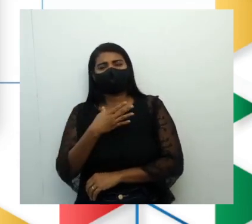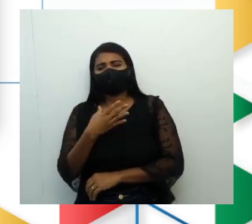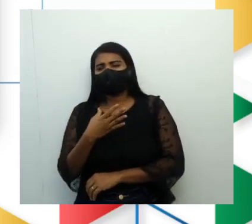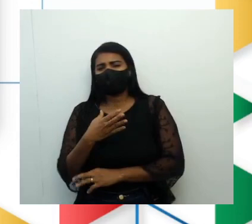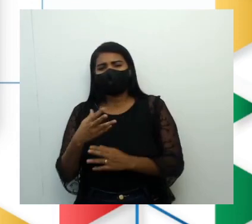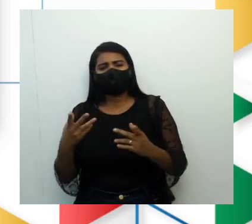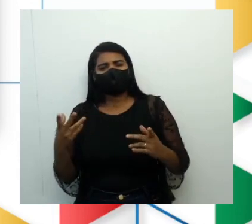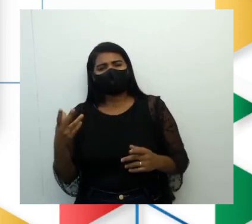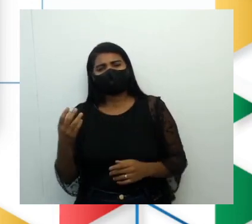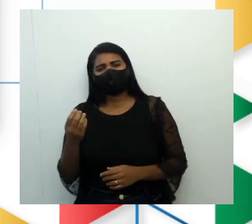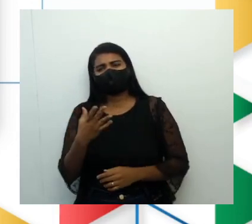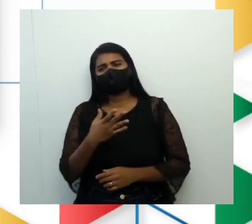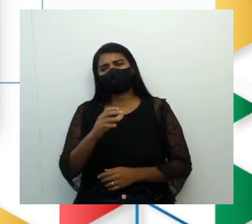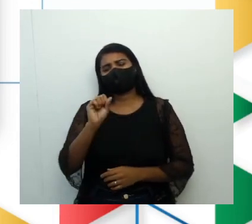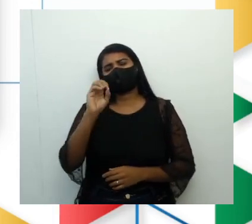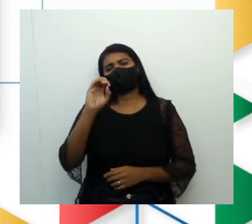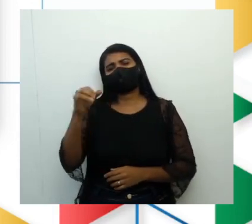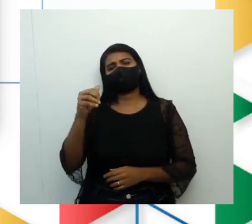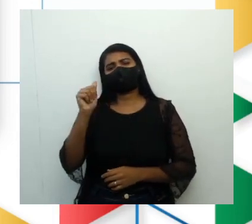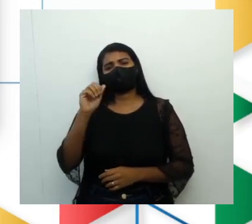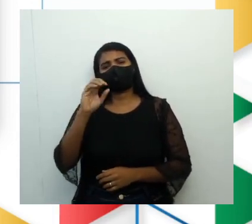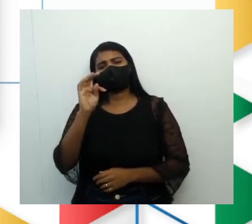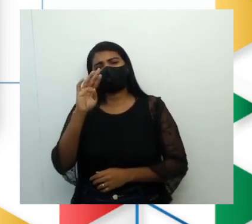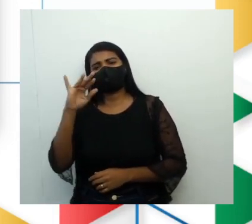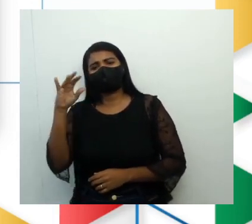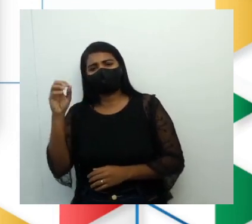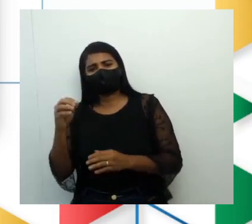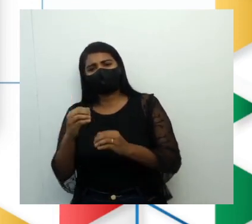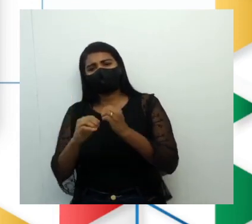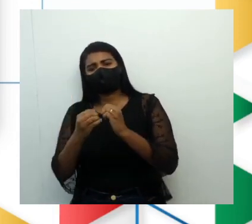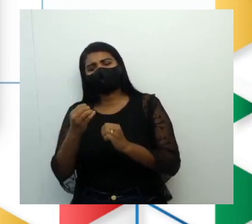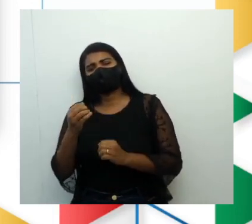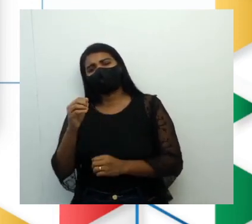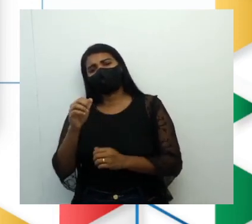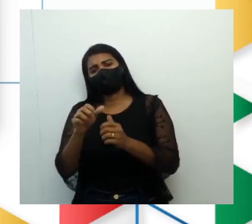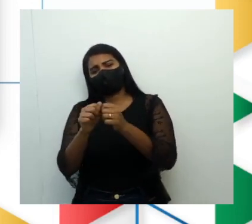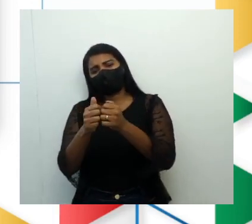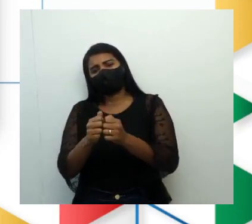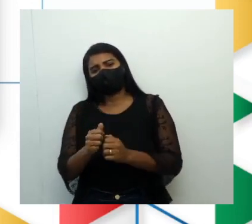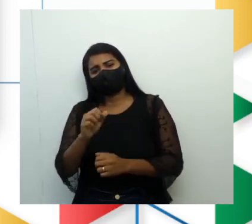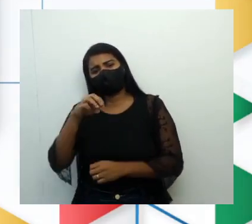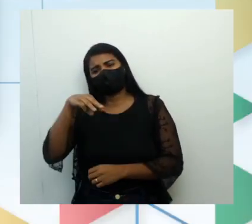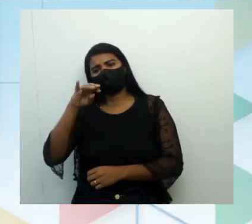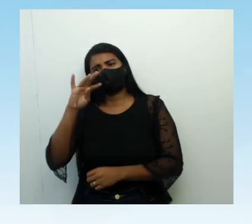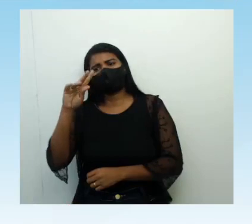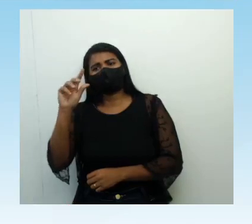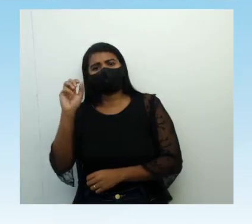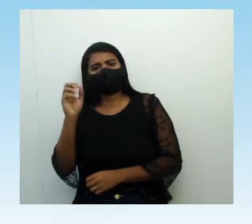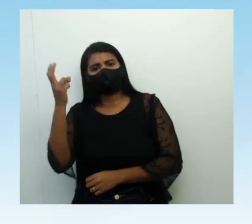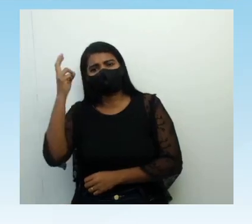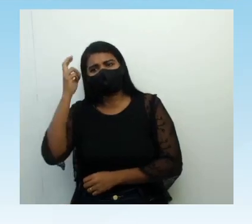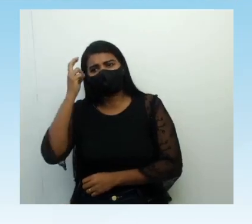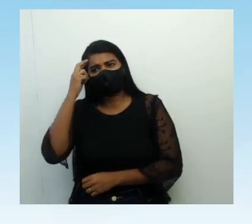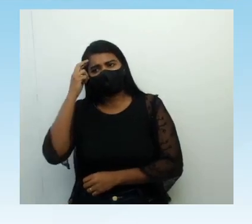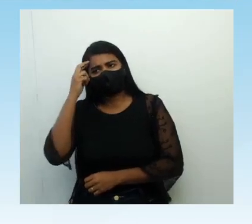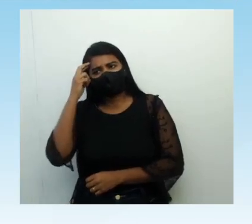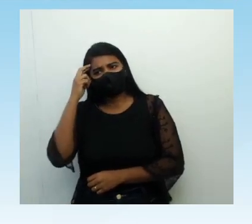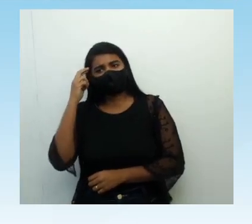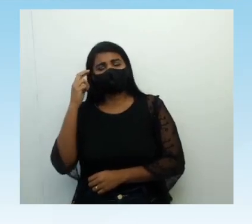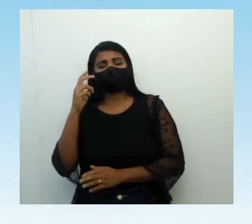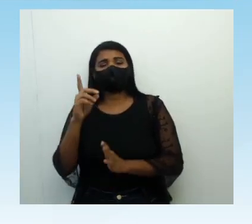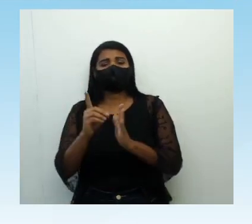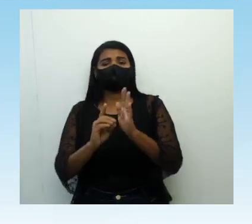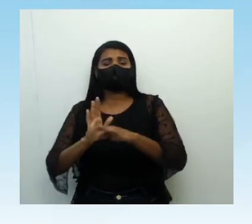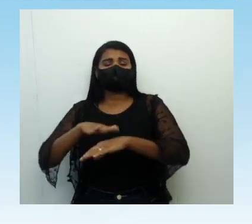como monocultura de soja, do trigo, do arroz e do milho. Algumas dessas culturas, meus anjos, tá 3 décadas são mais